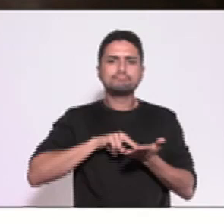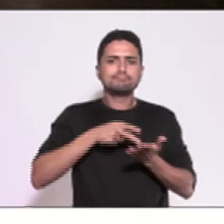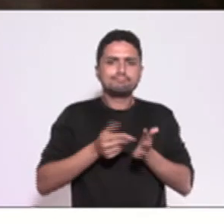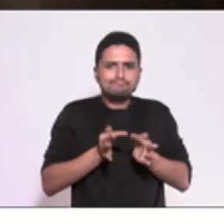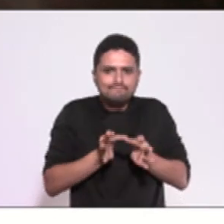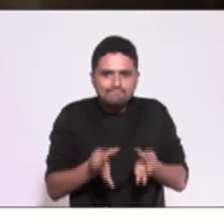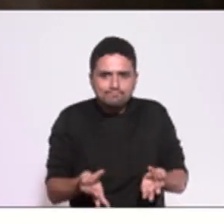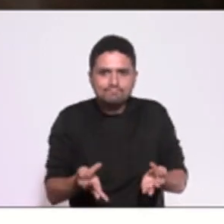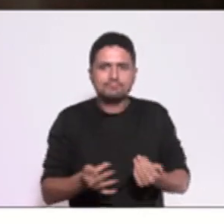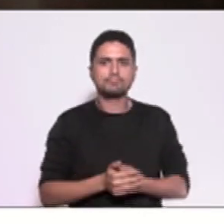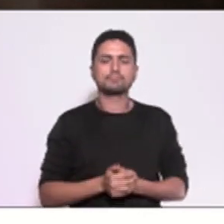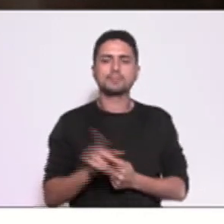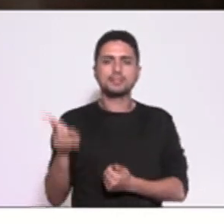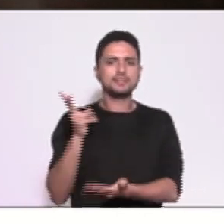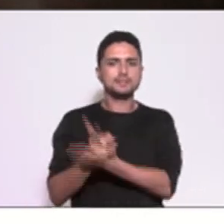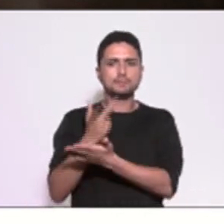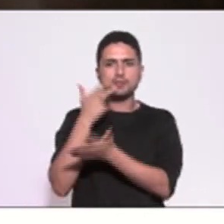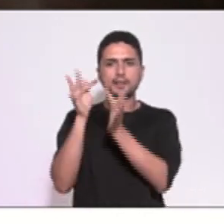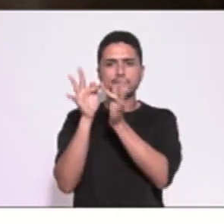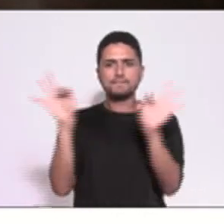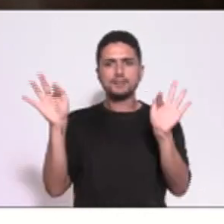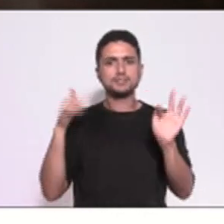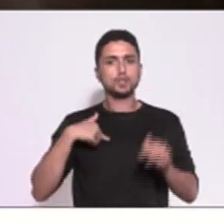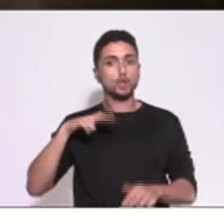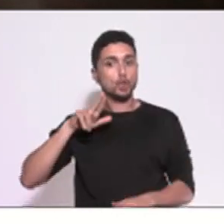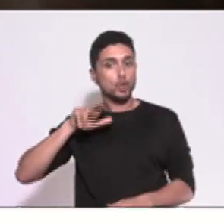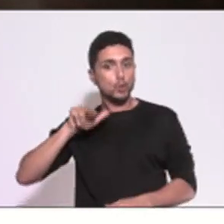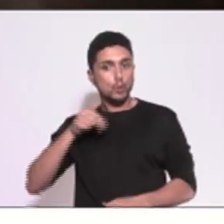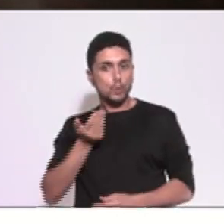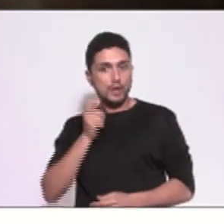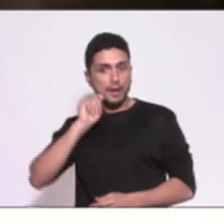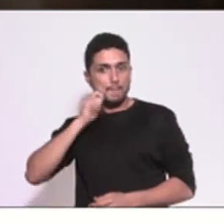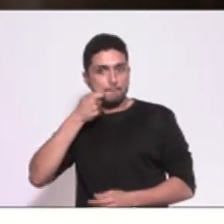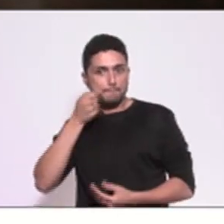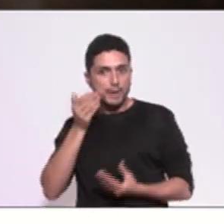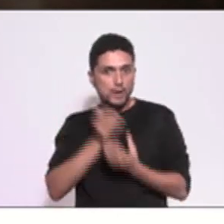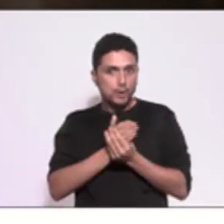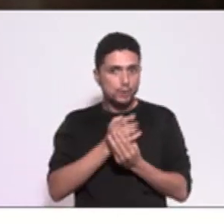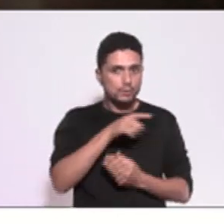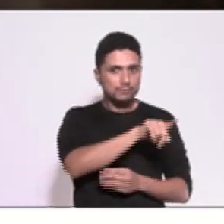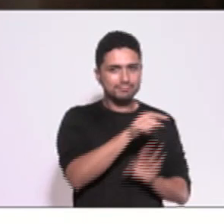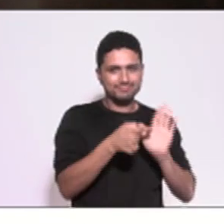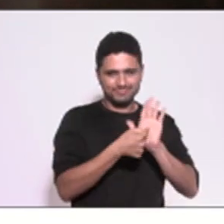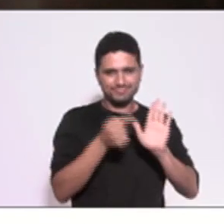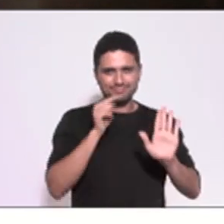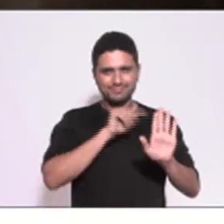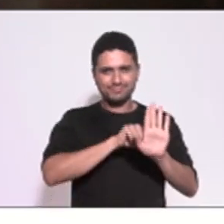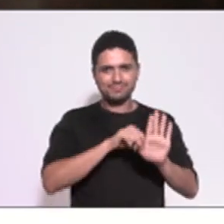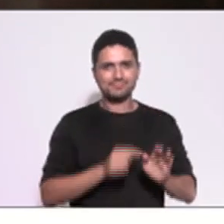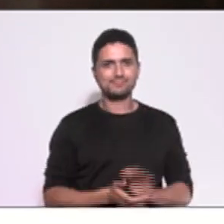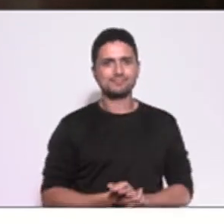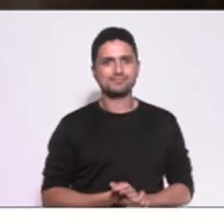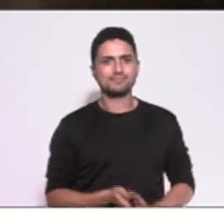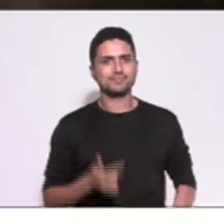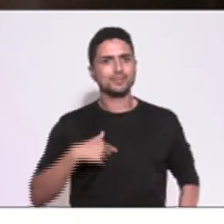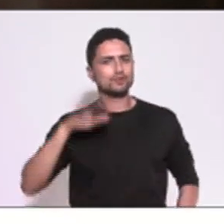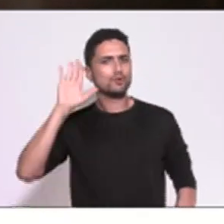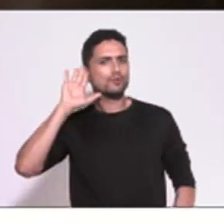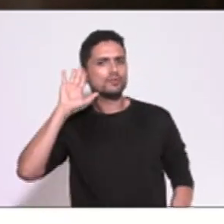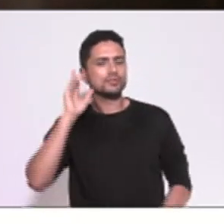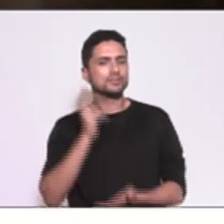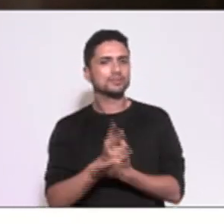sempre repete a frase: "Nunca leve sanduíche para banquete, minha filha." Depois de anos ouvindo